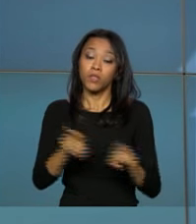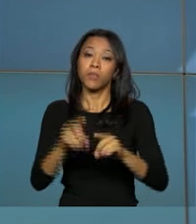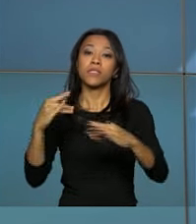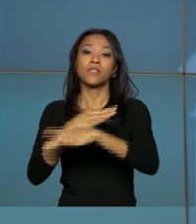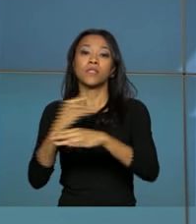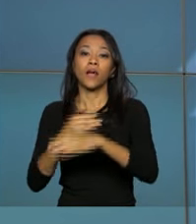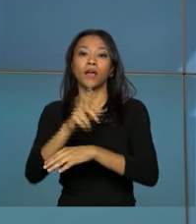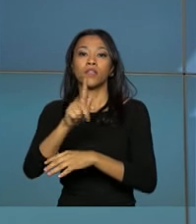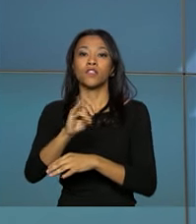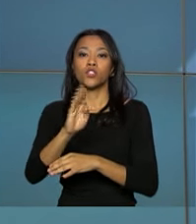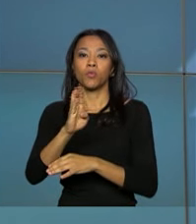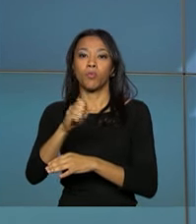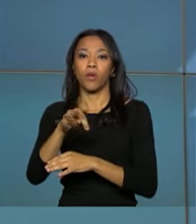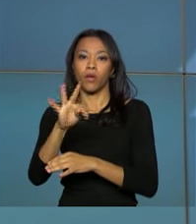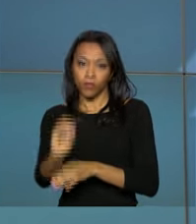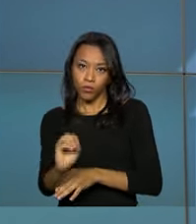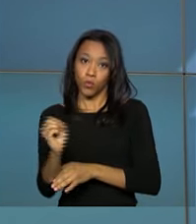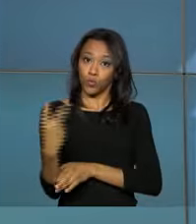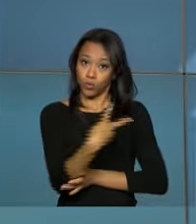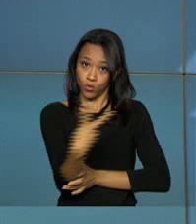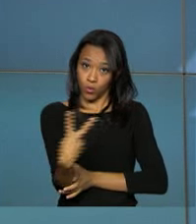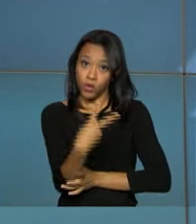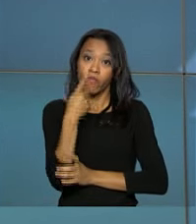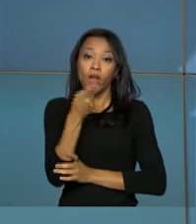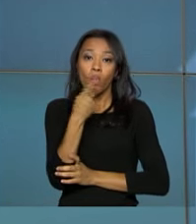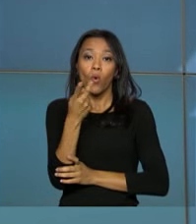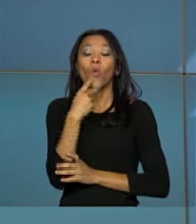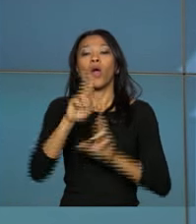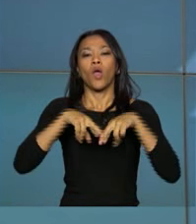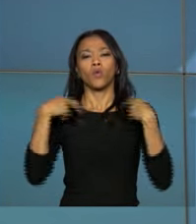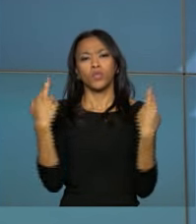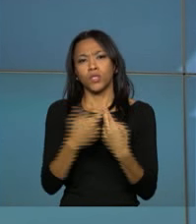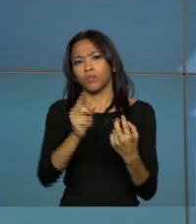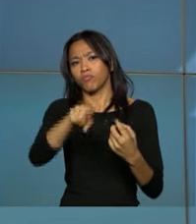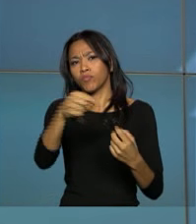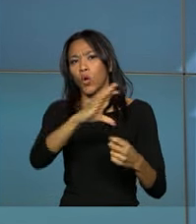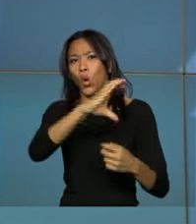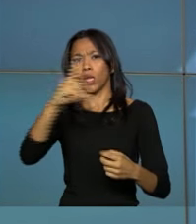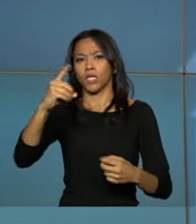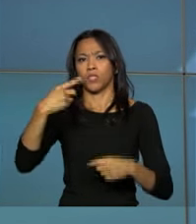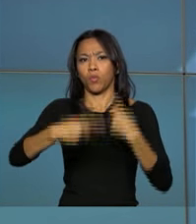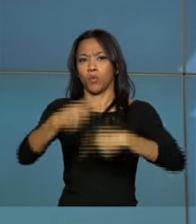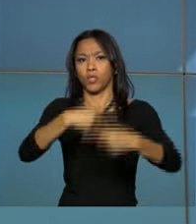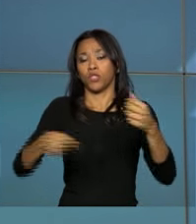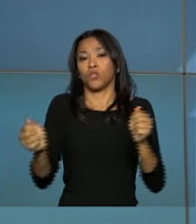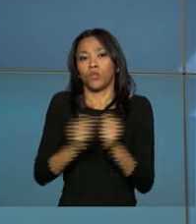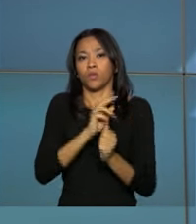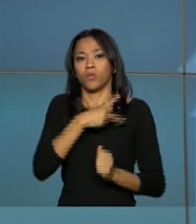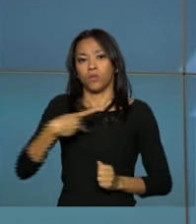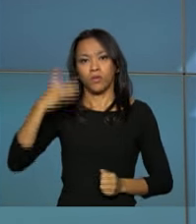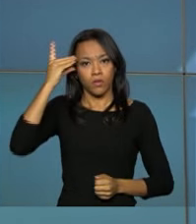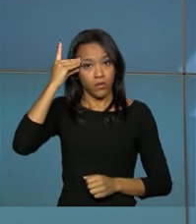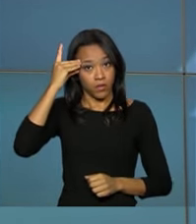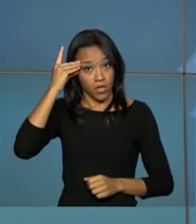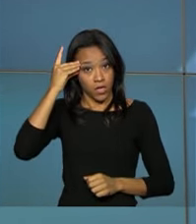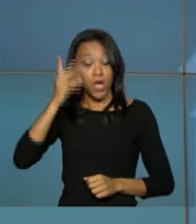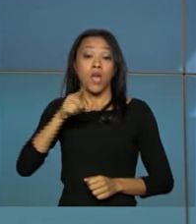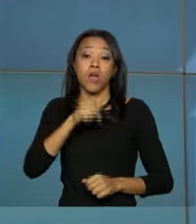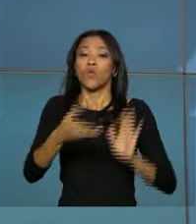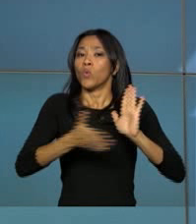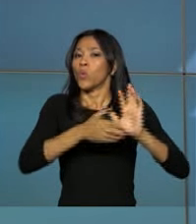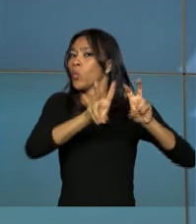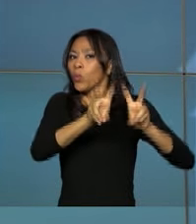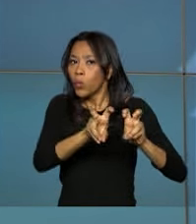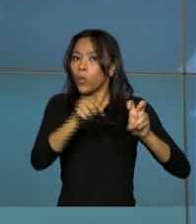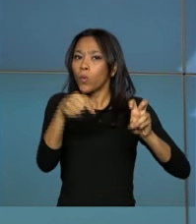cidades Gilberto Cassab eles falaram após reunião de coordenação política com a presidenta Dilma Roussef de acordo com Nelson